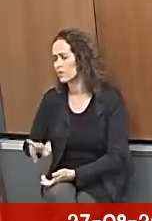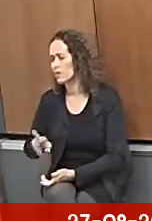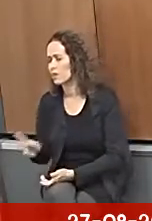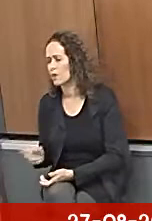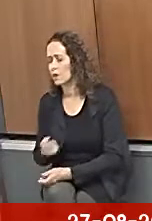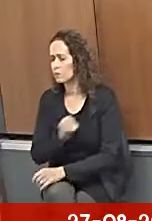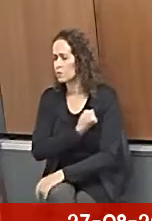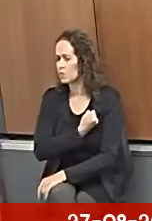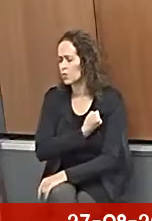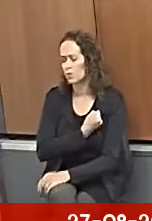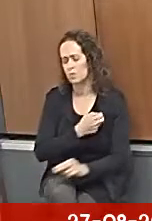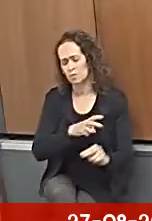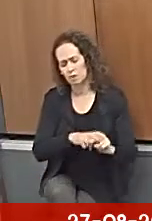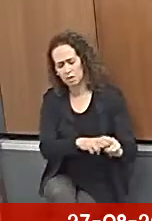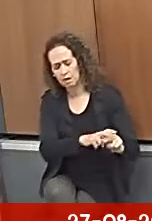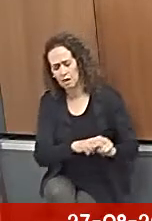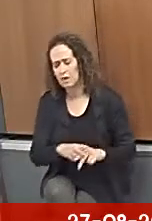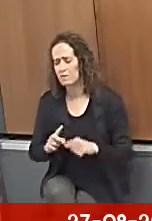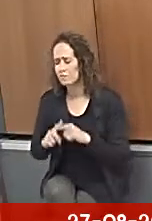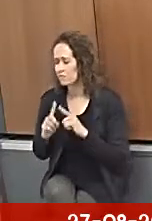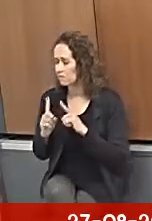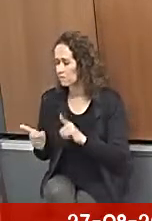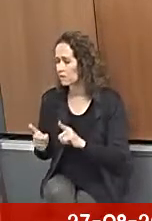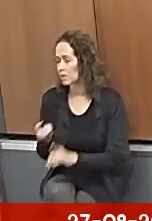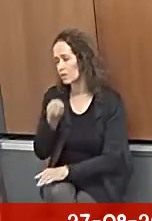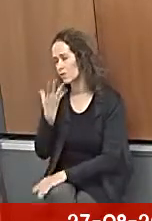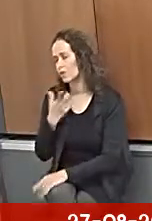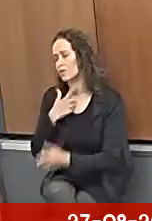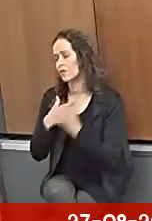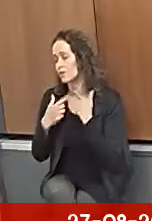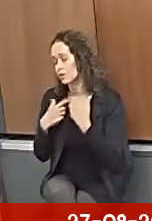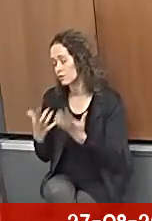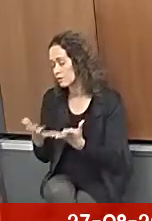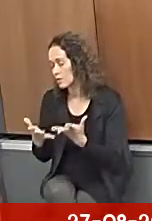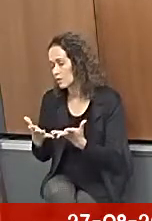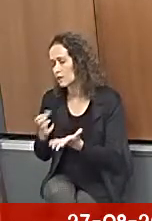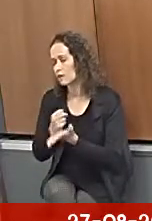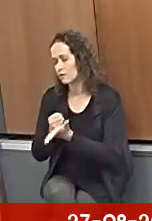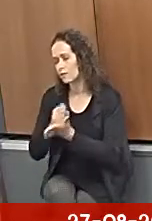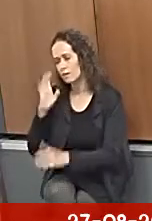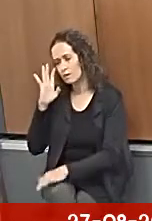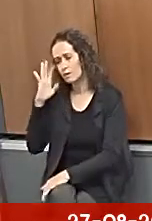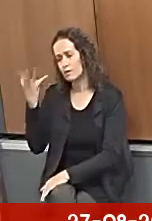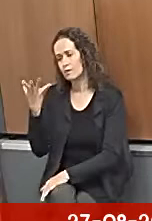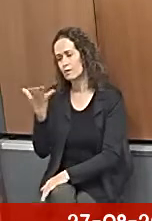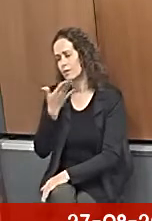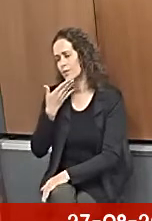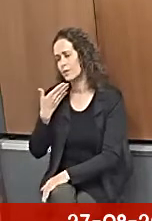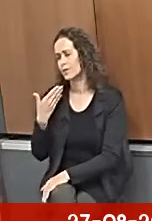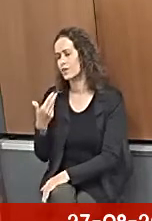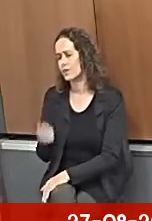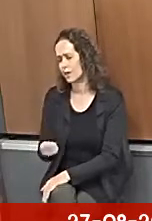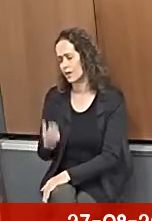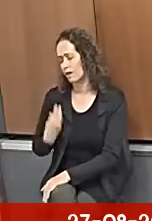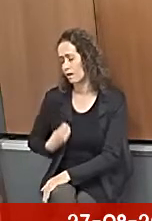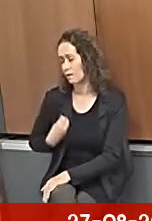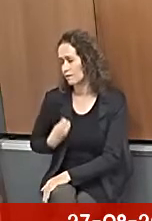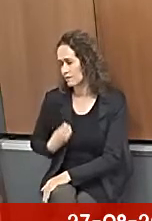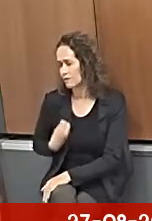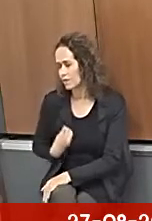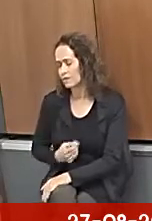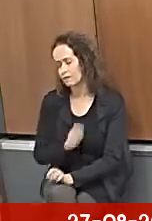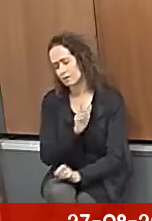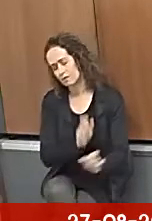isso não é boa vontade de resolver e melhorar a qualidade do atendimento